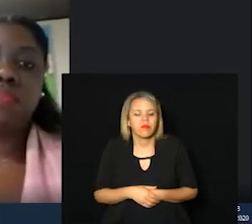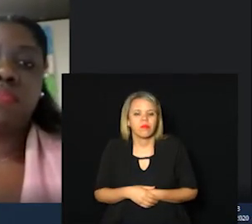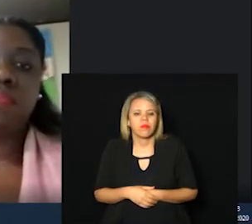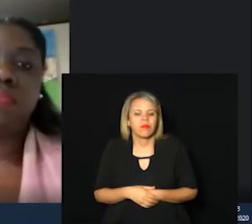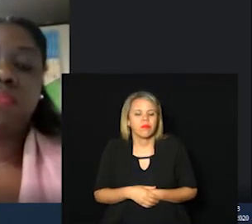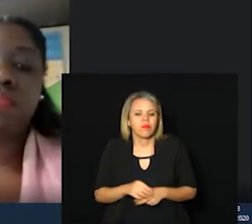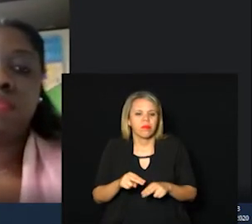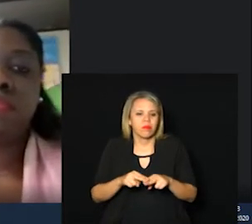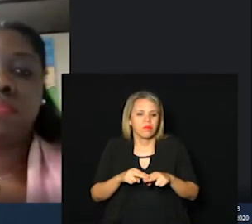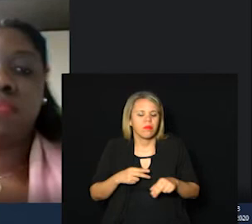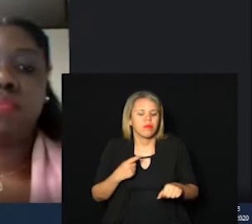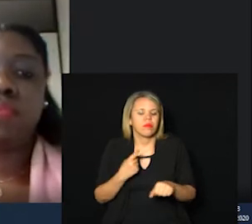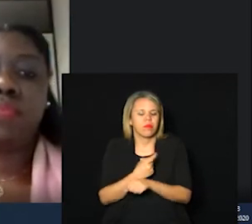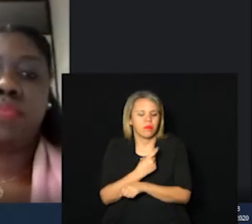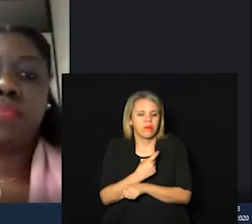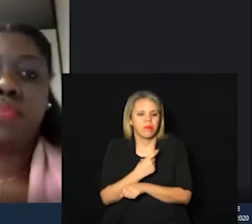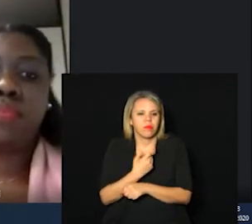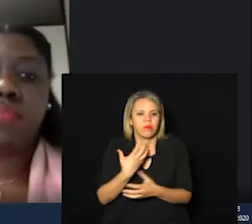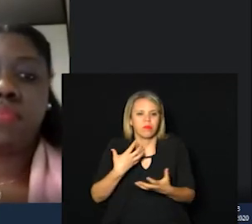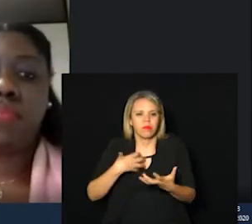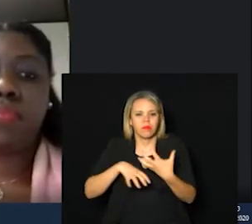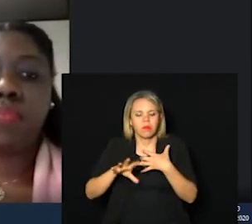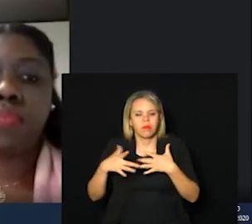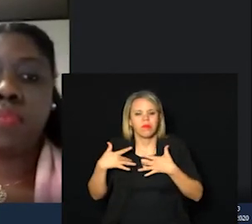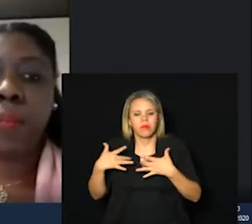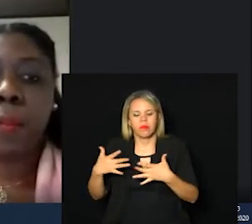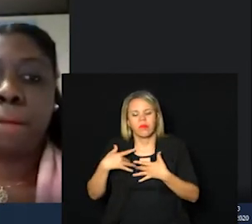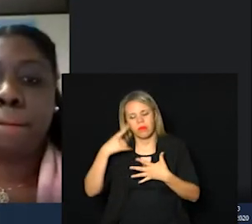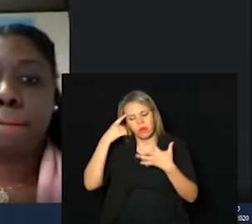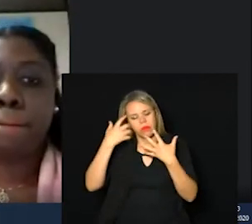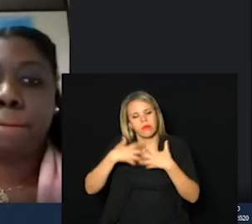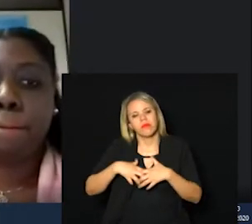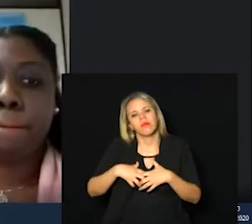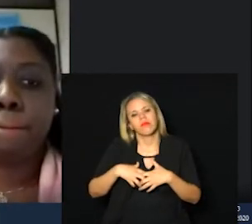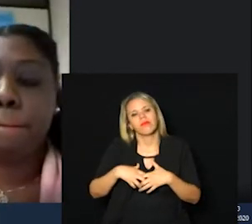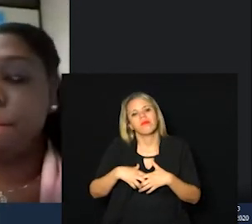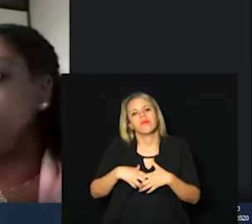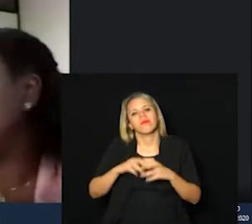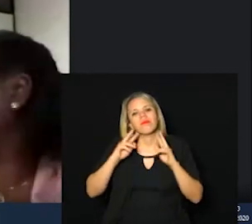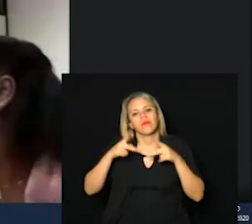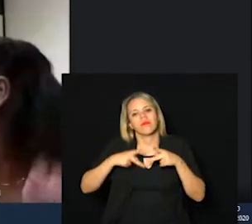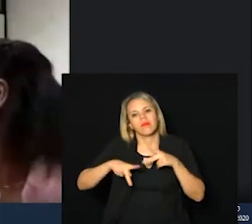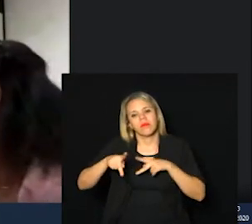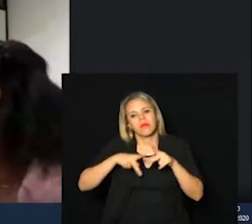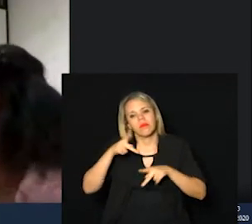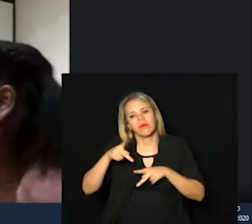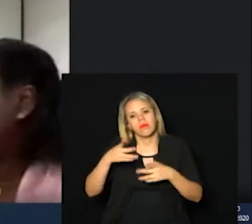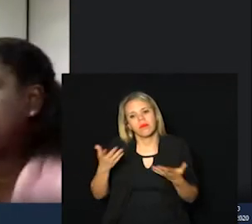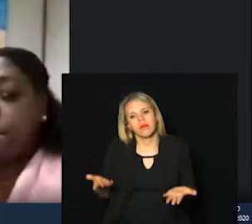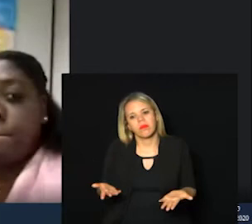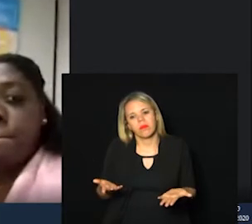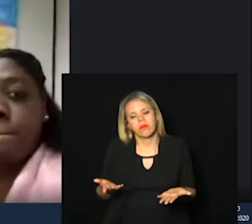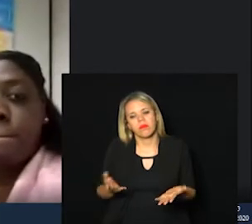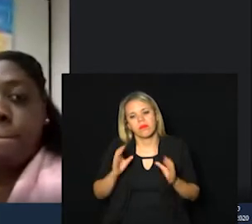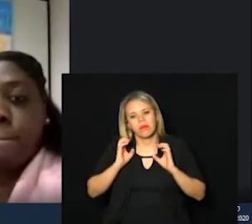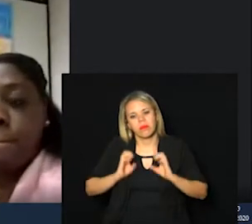Portanto, redescobrir a solidariedade e repensar a nossa humanidade são imperativos éticos e morais